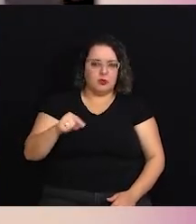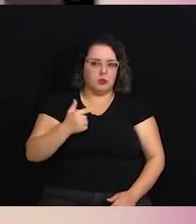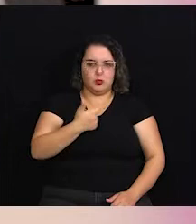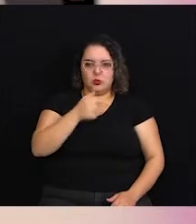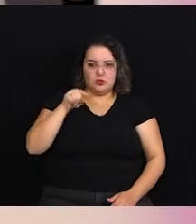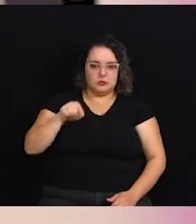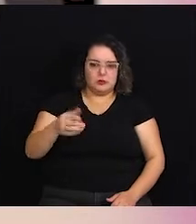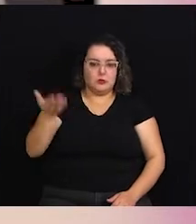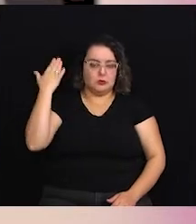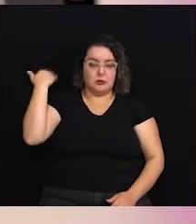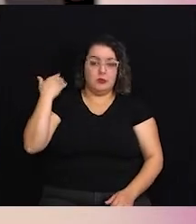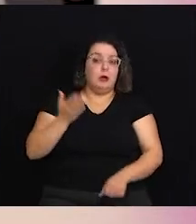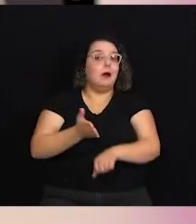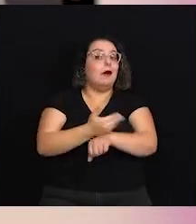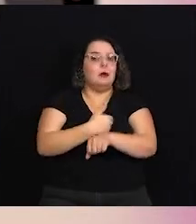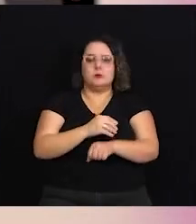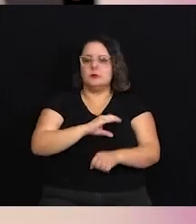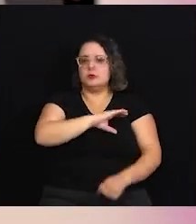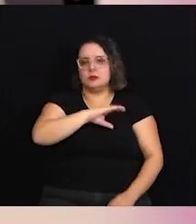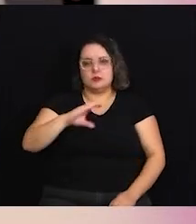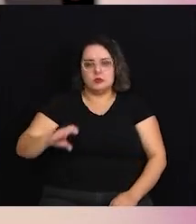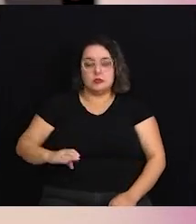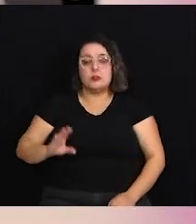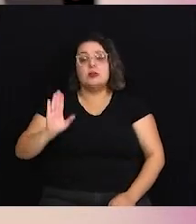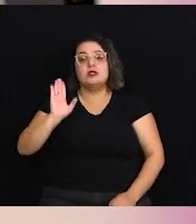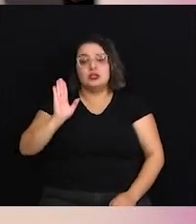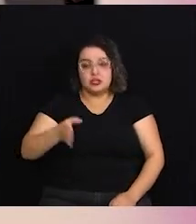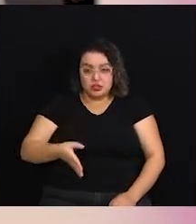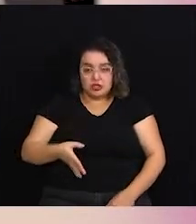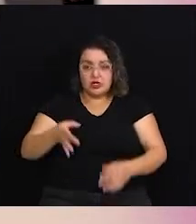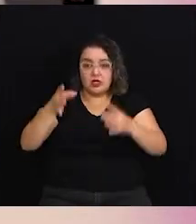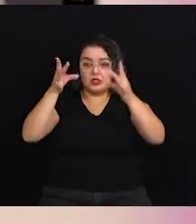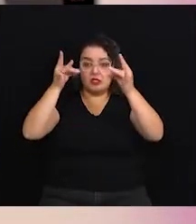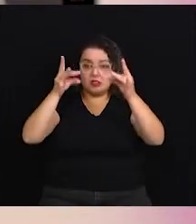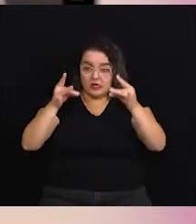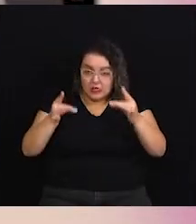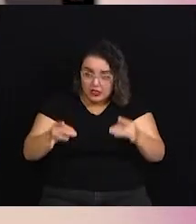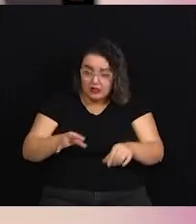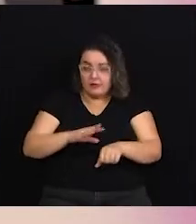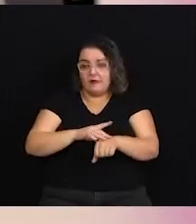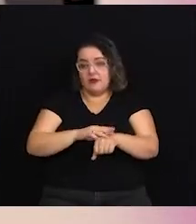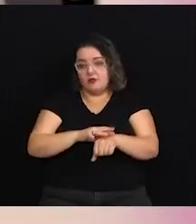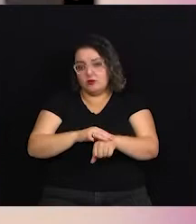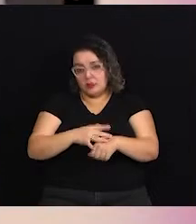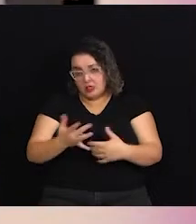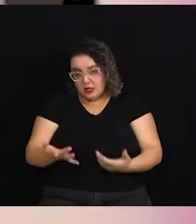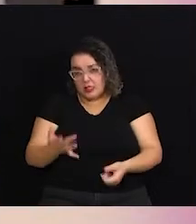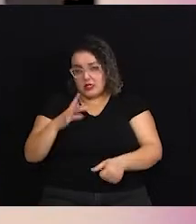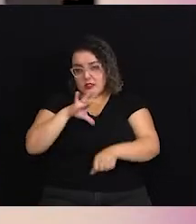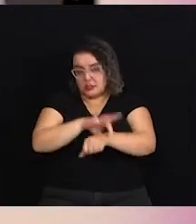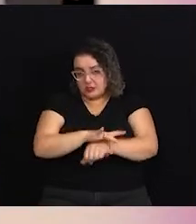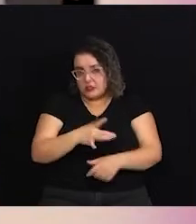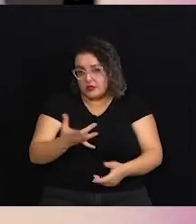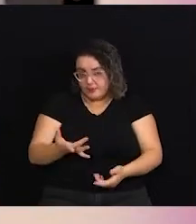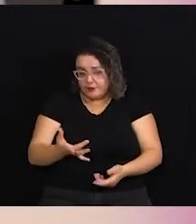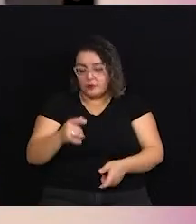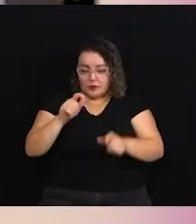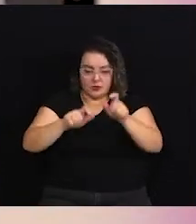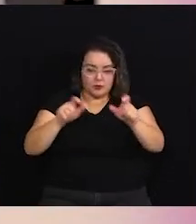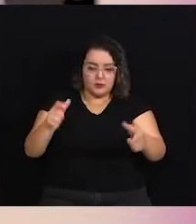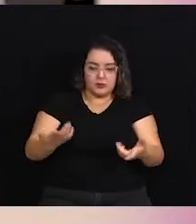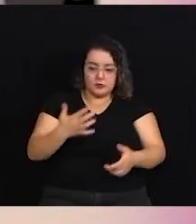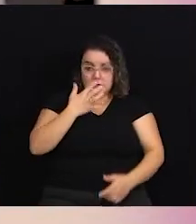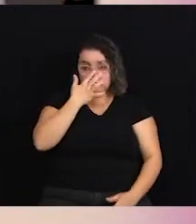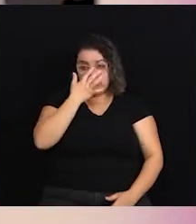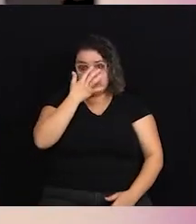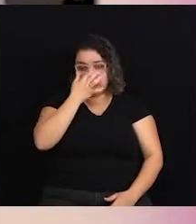dois mil anos antes do Cristo Aliás fazer a descrição né de que pessoas que têm